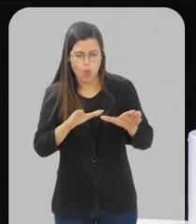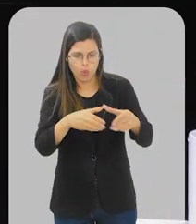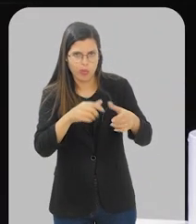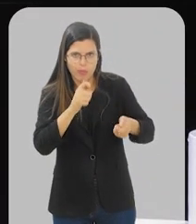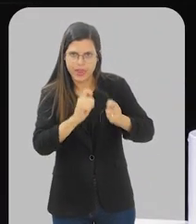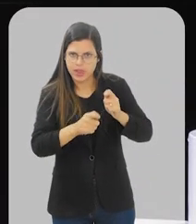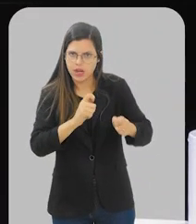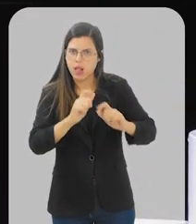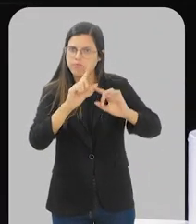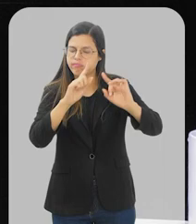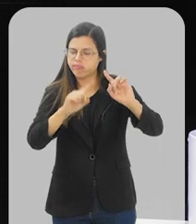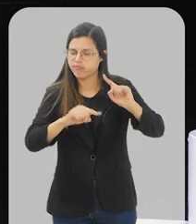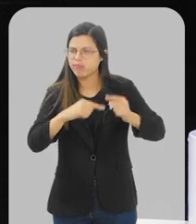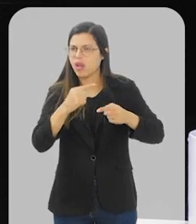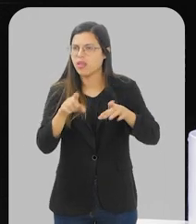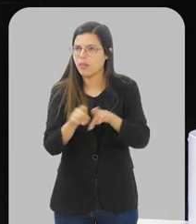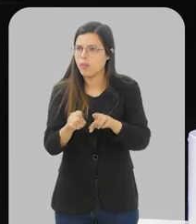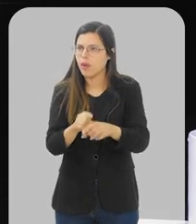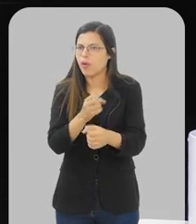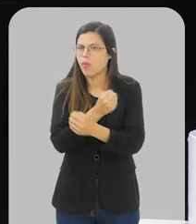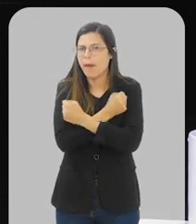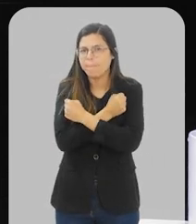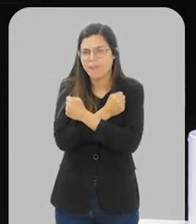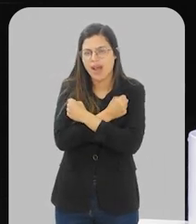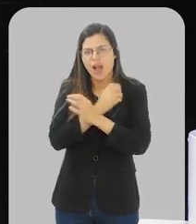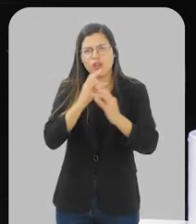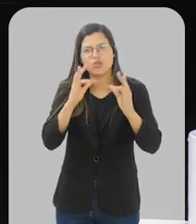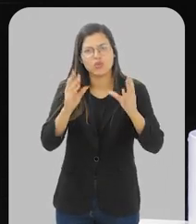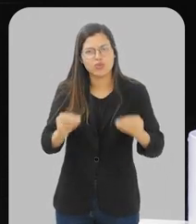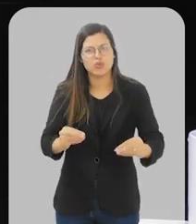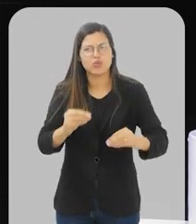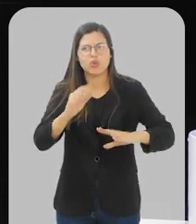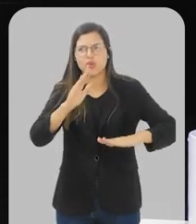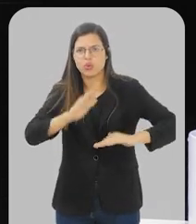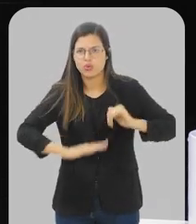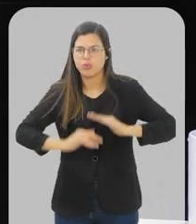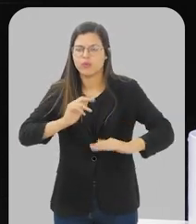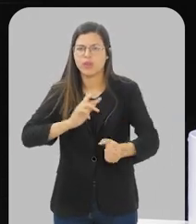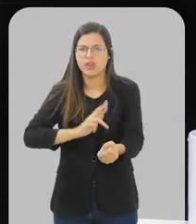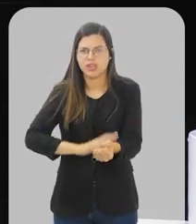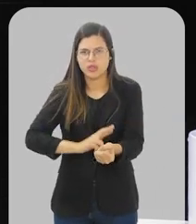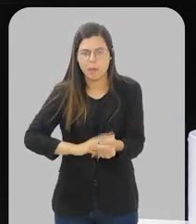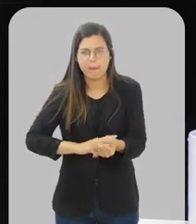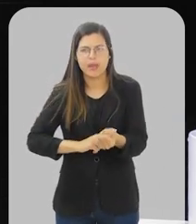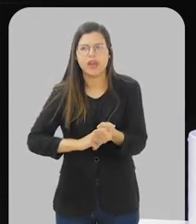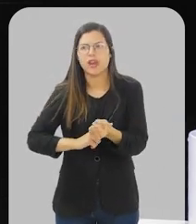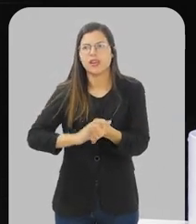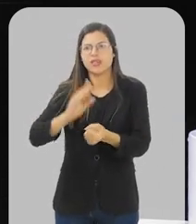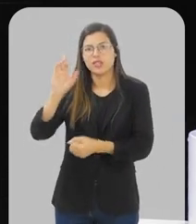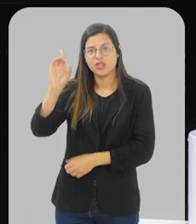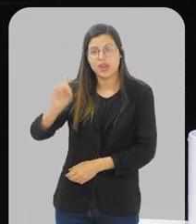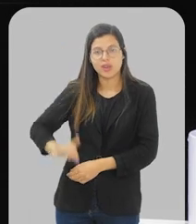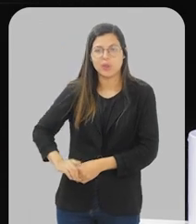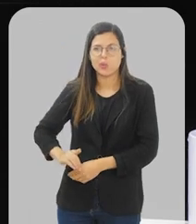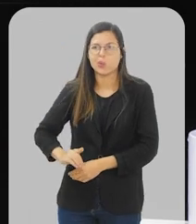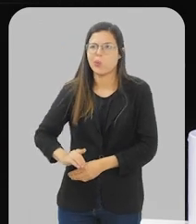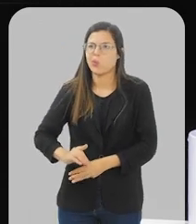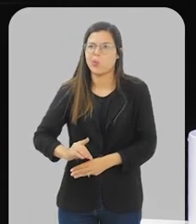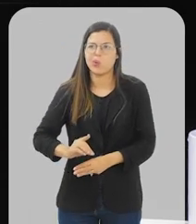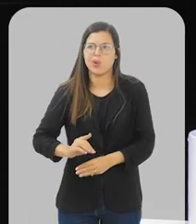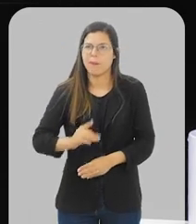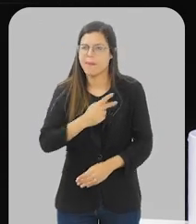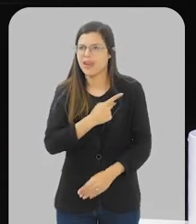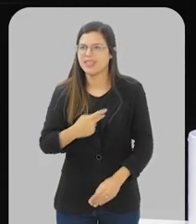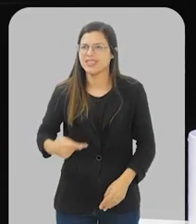bateria. E quero aproveitar e deixar aqui um abraço para todos os meus ritmistas, todos os meus diretores, presidência, diretoria